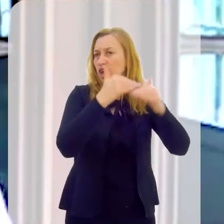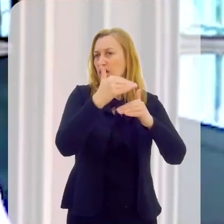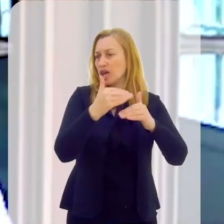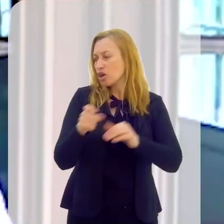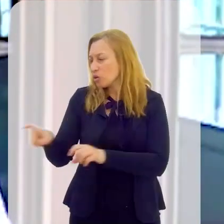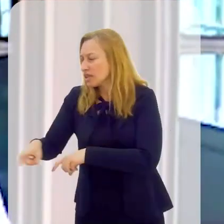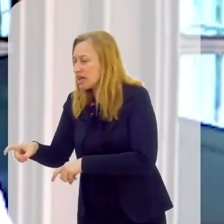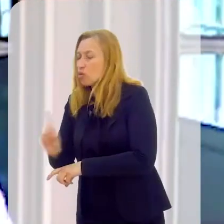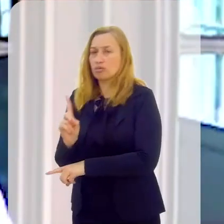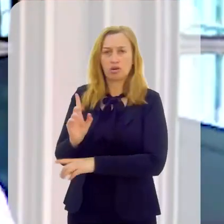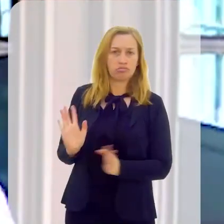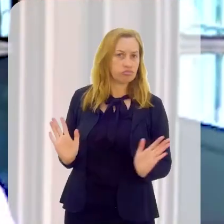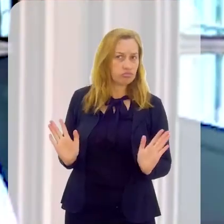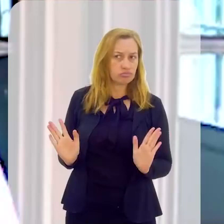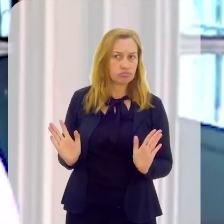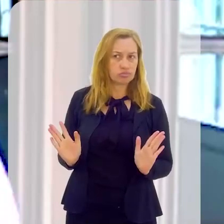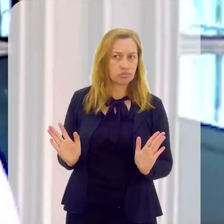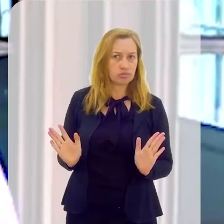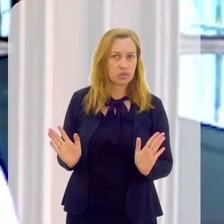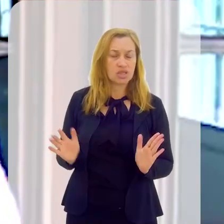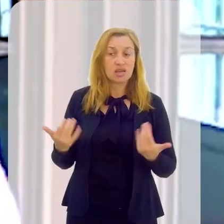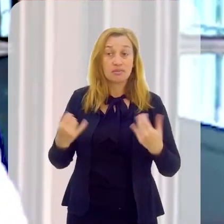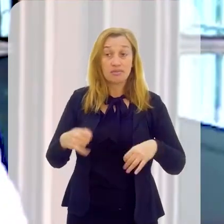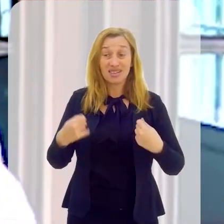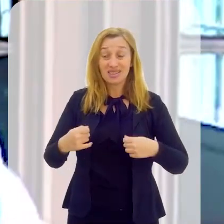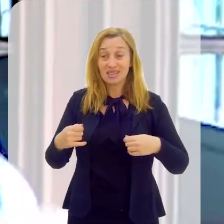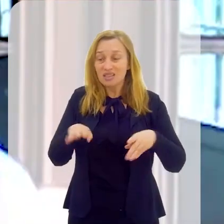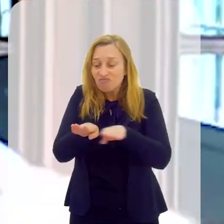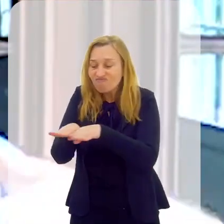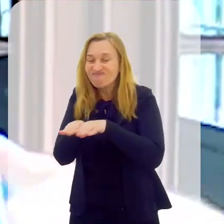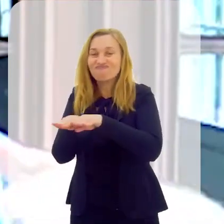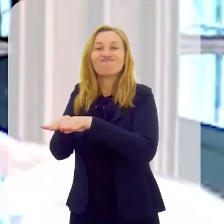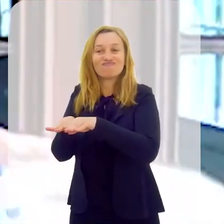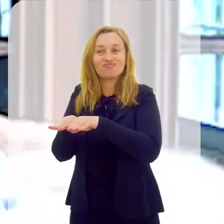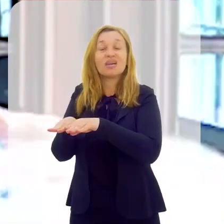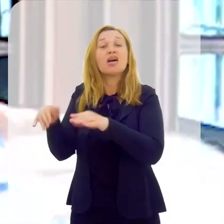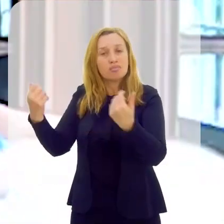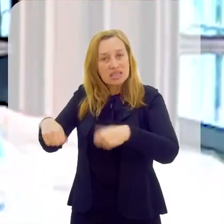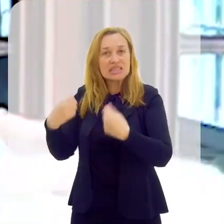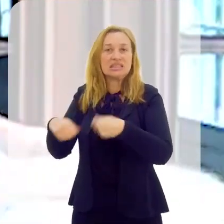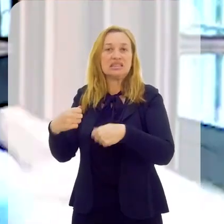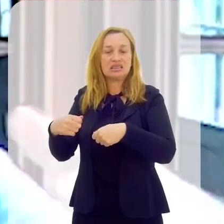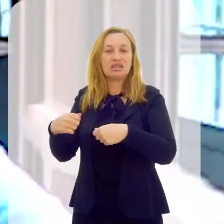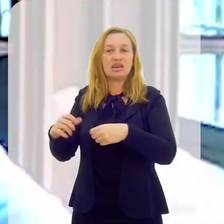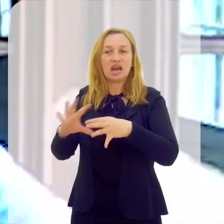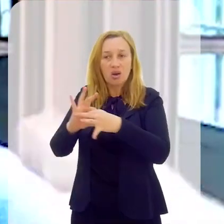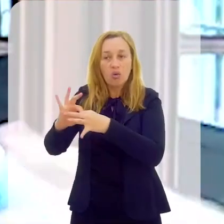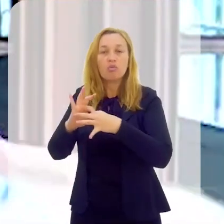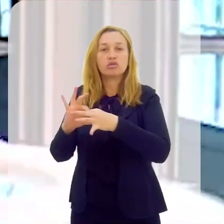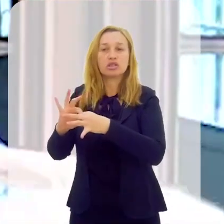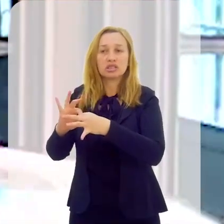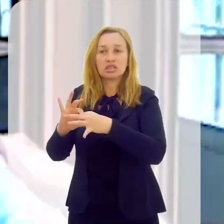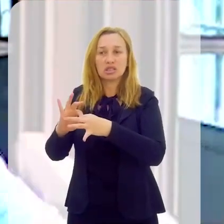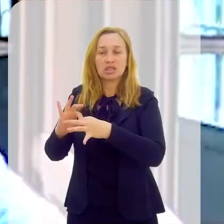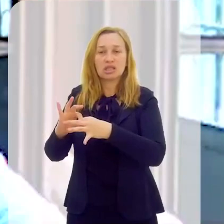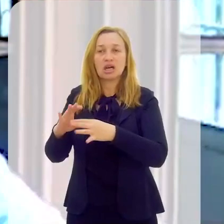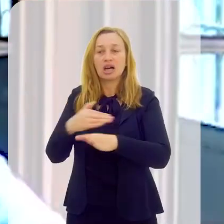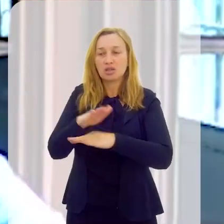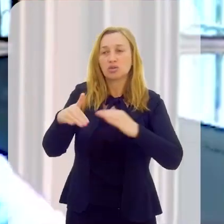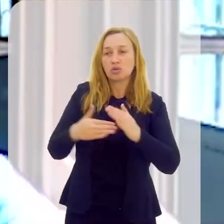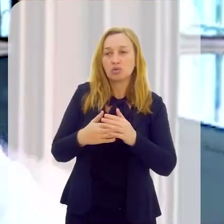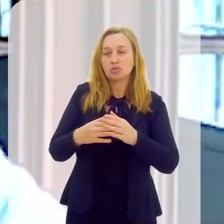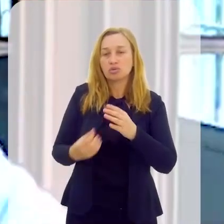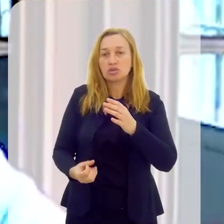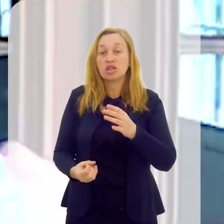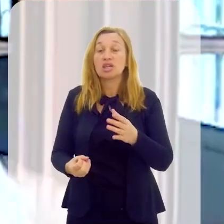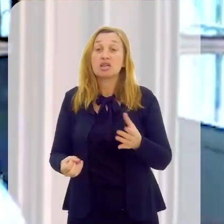de cidades só terem um desenvolvimento bom se você não tiver uma harmonia em relação ao